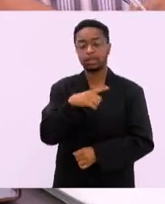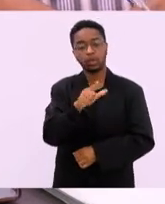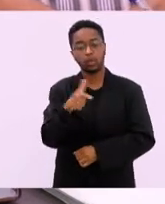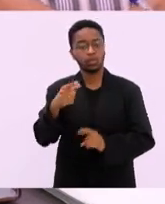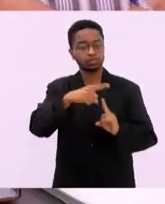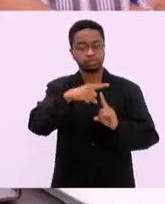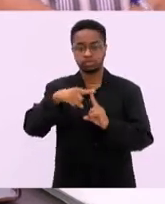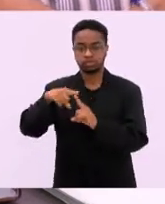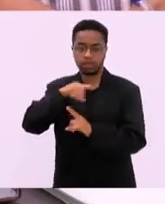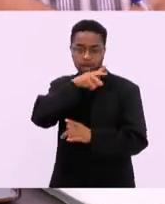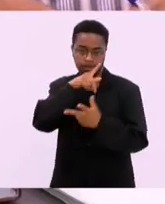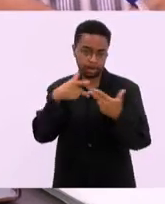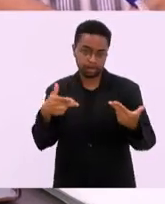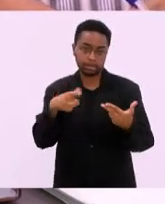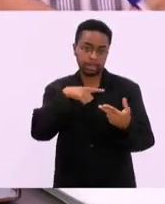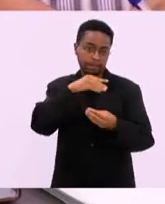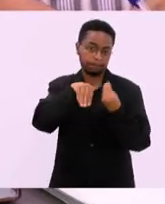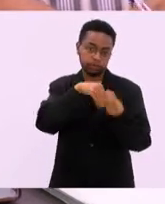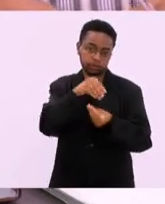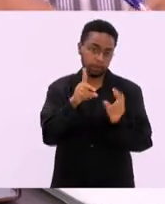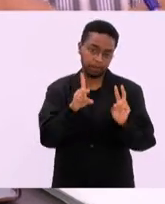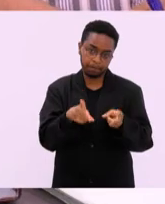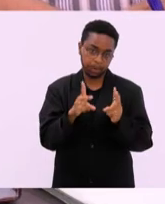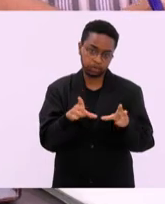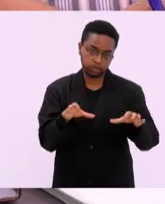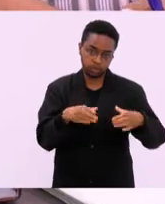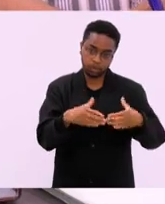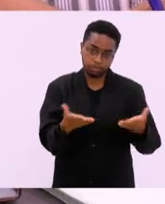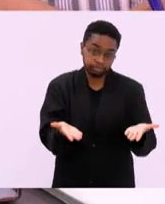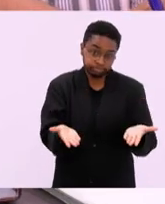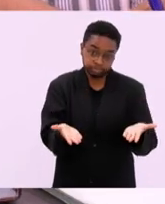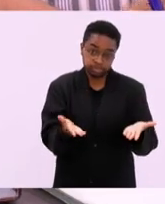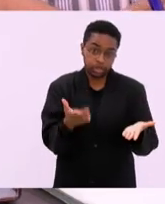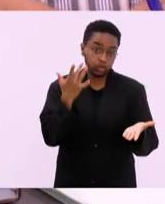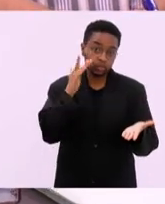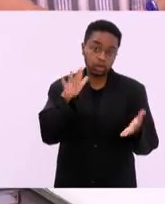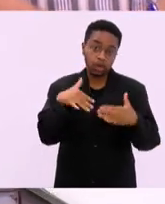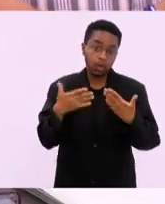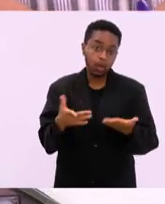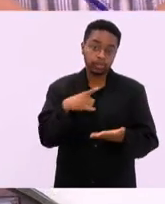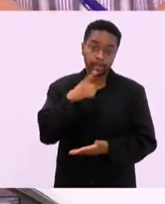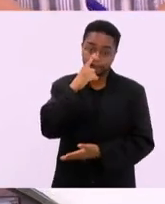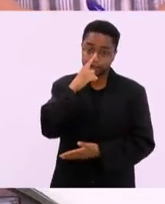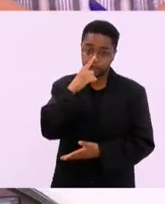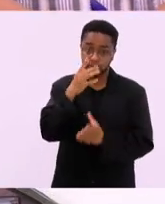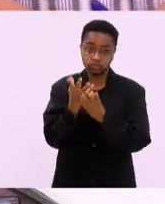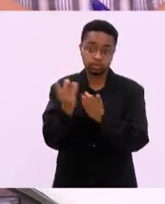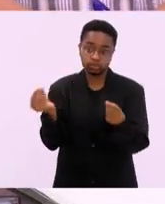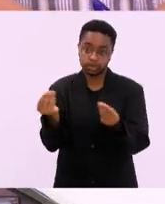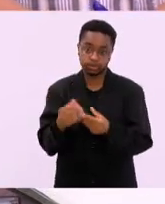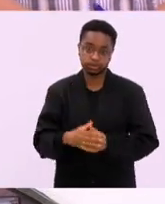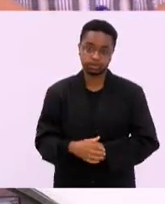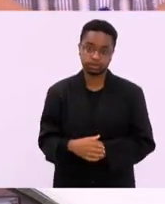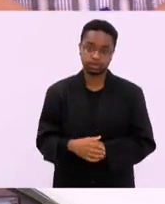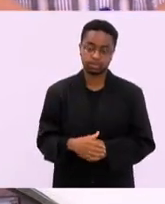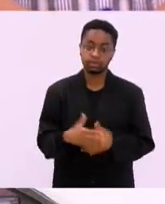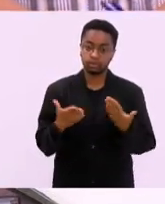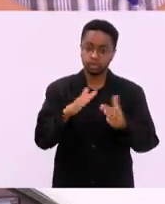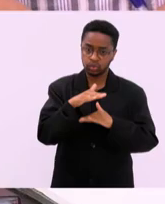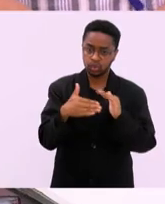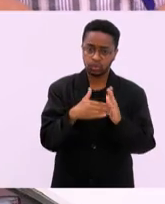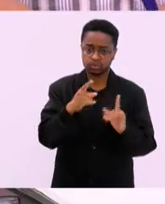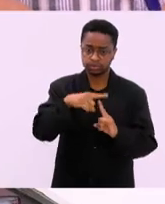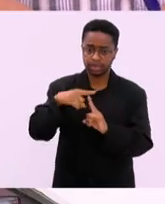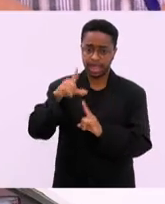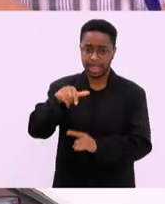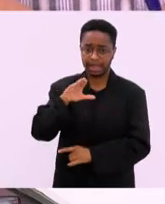não. Perfeito. Você põe tudo dentro de um guarda-chuva só, você não sabe se o que então, você está comendo... Então tudo é cação, na verdade, né?